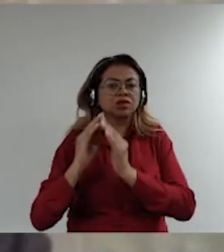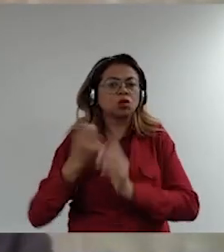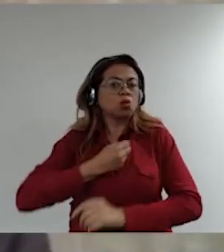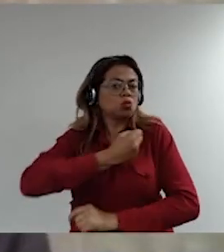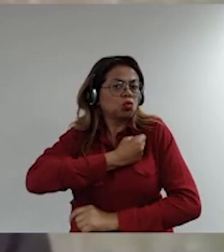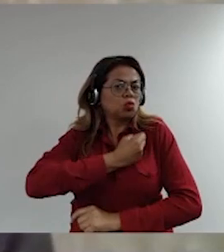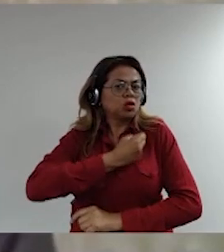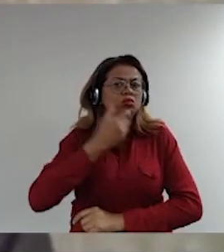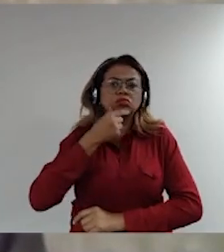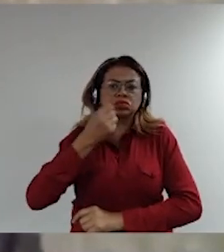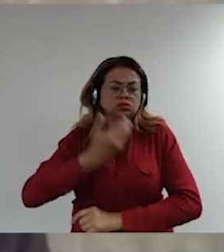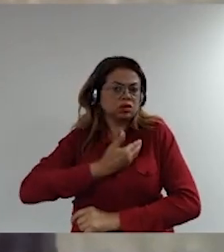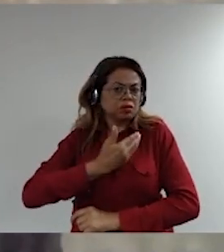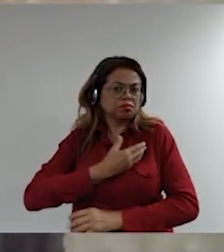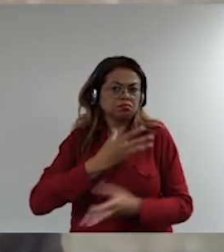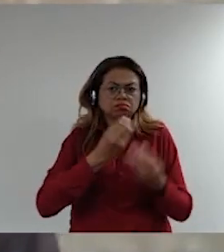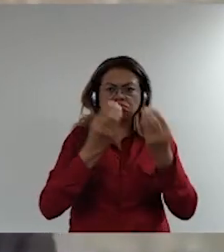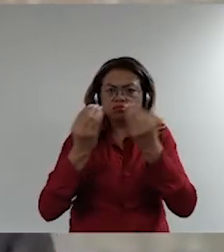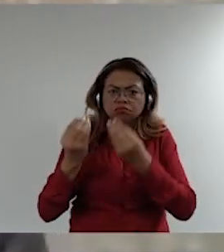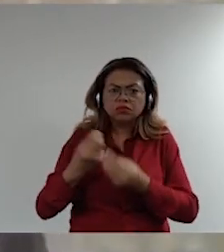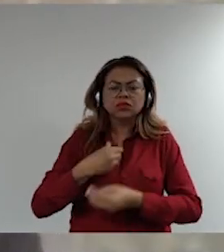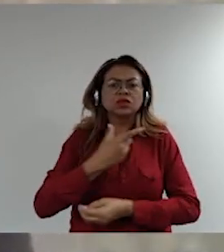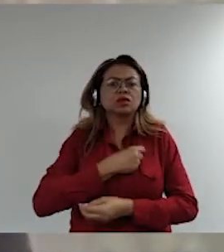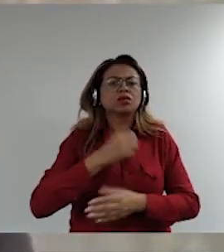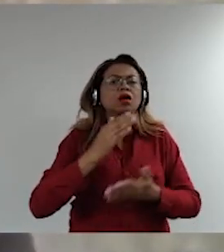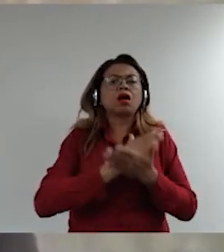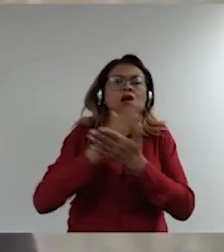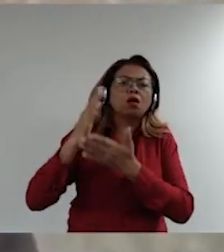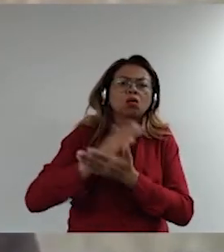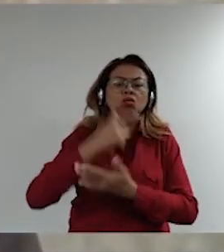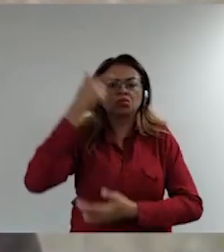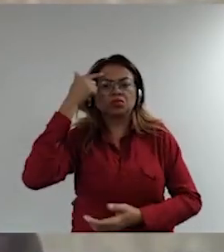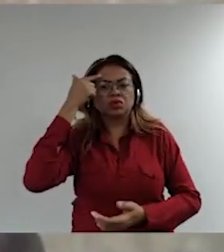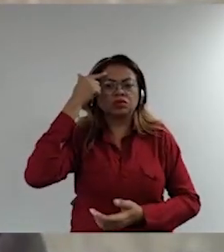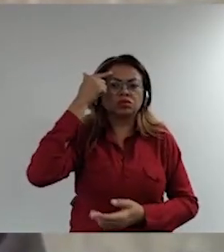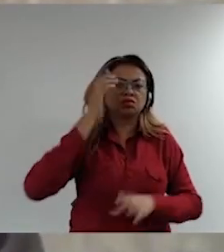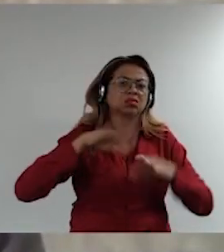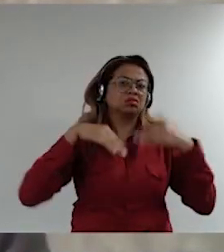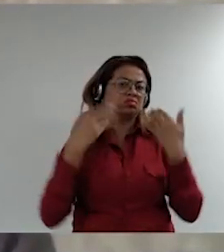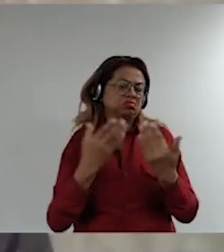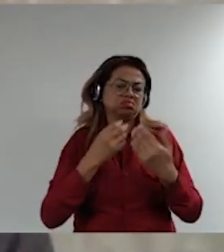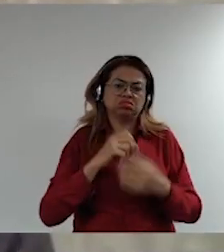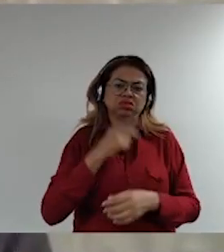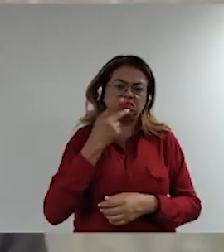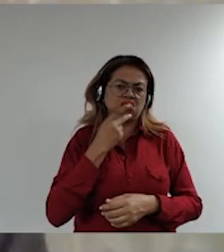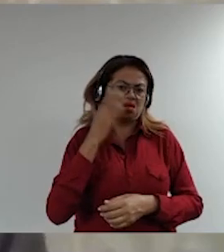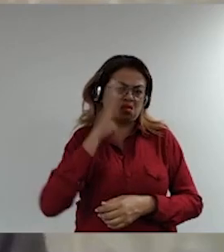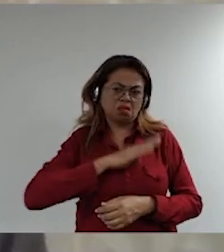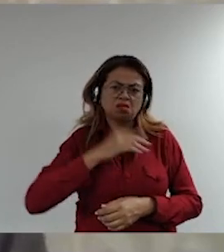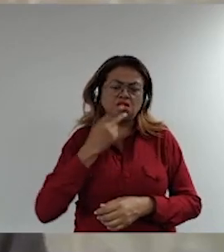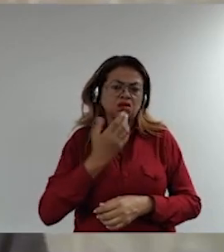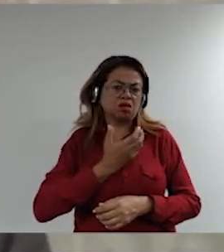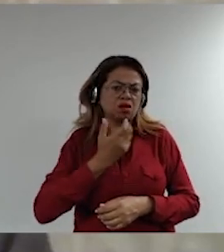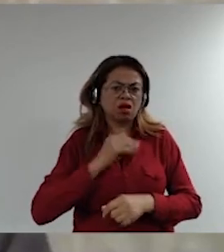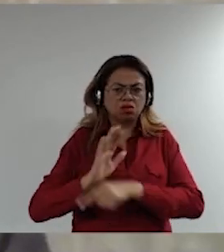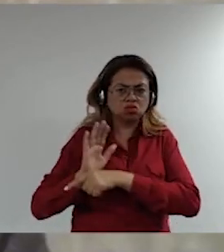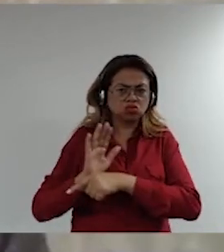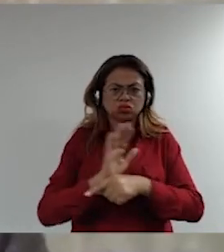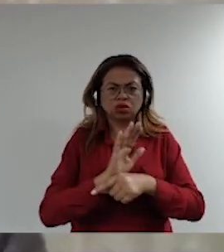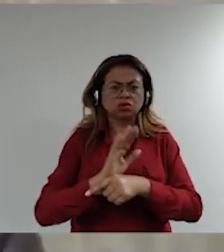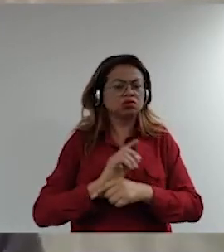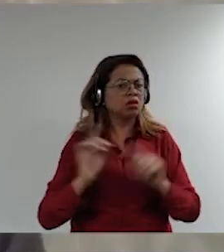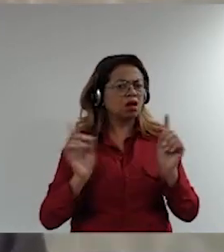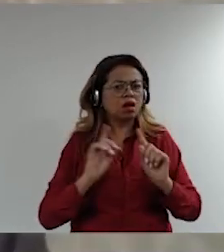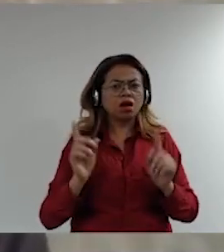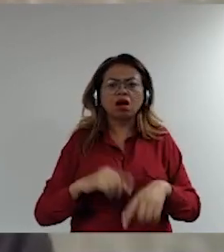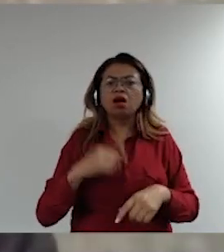de colegas. E esses colegas, embora alguns pensem, olha, é ofensa, é isso, aquilo, queria ajudá-los, esses